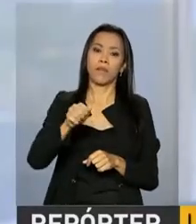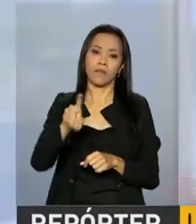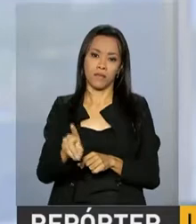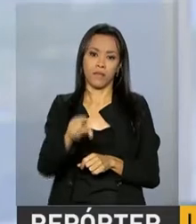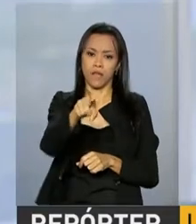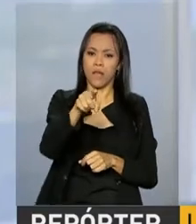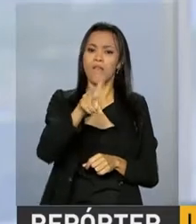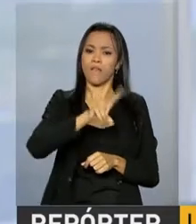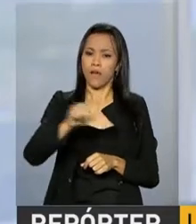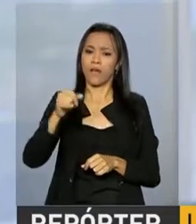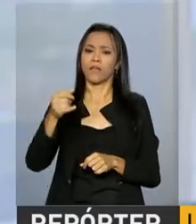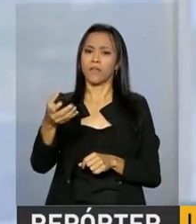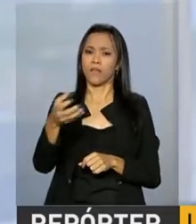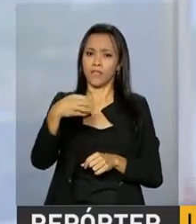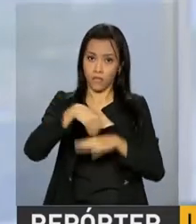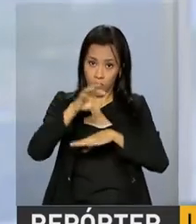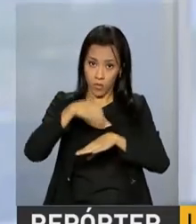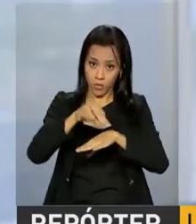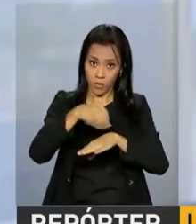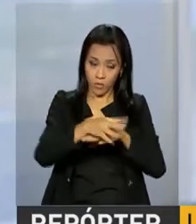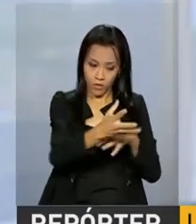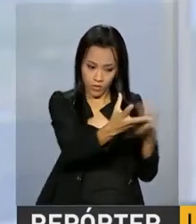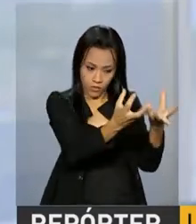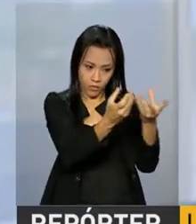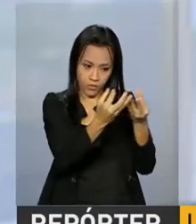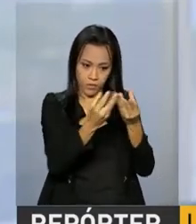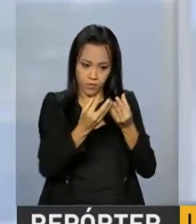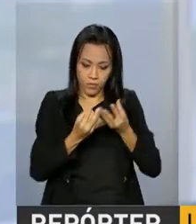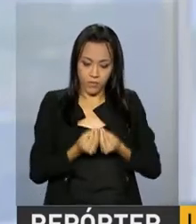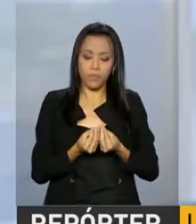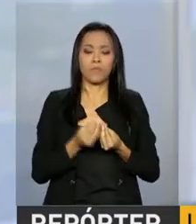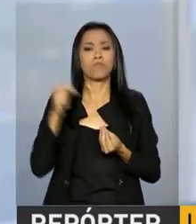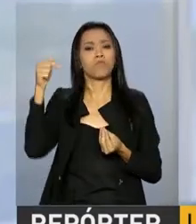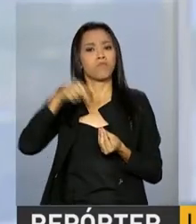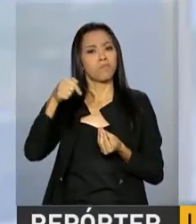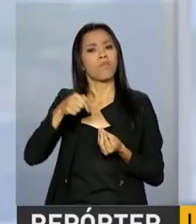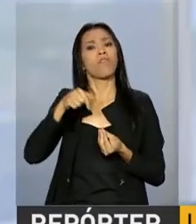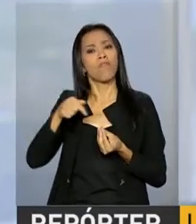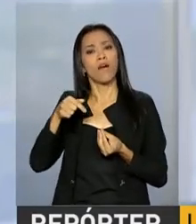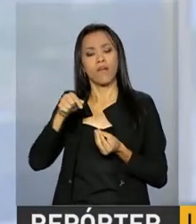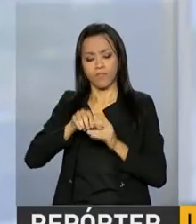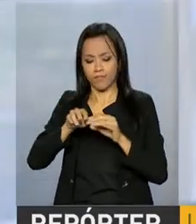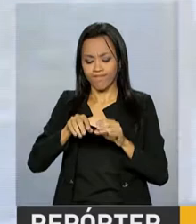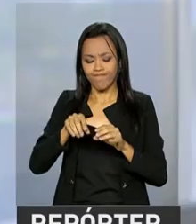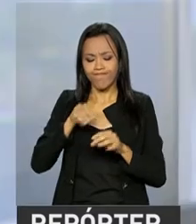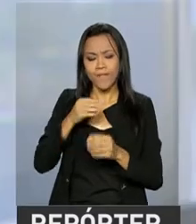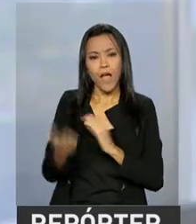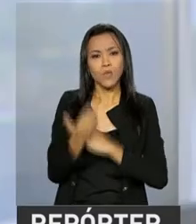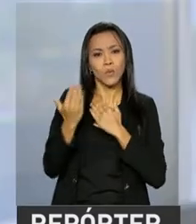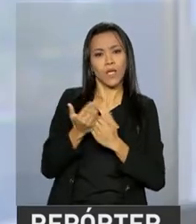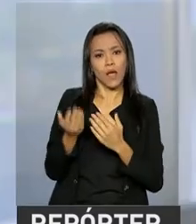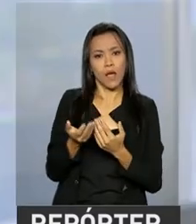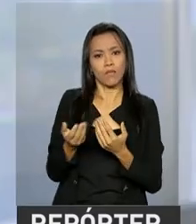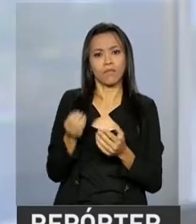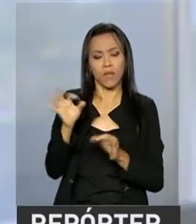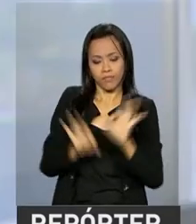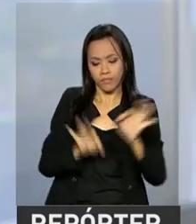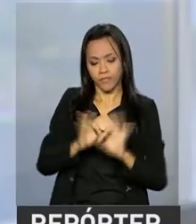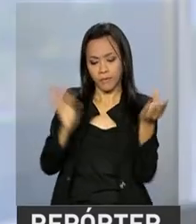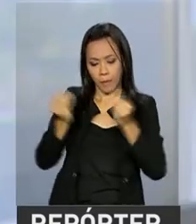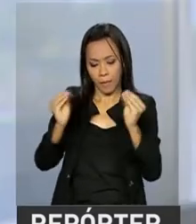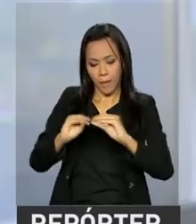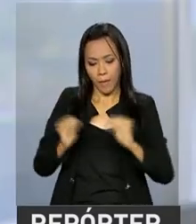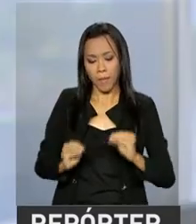foram integraram a nossa nosso banco de dados todos possam utilizar esses